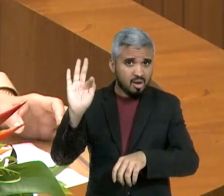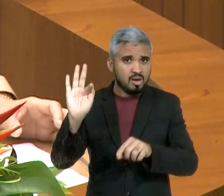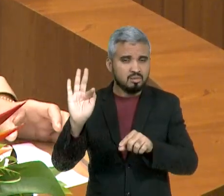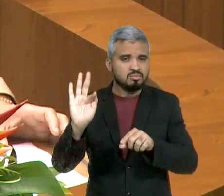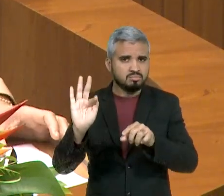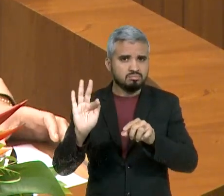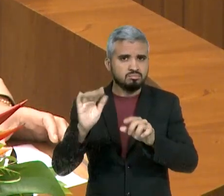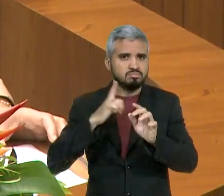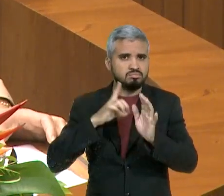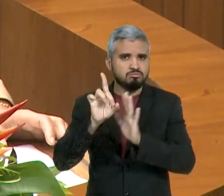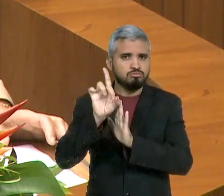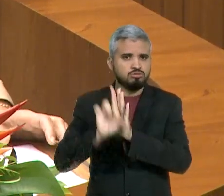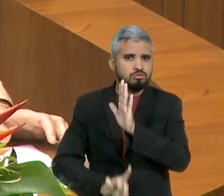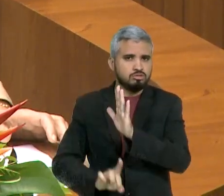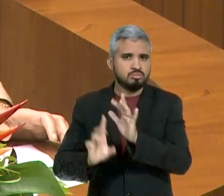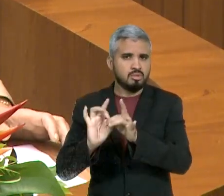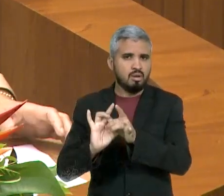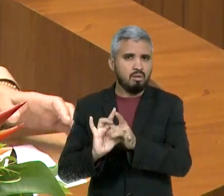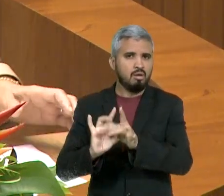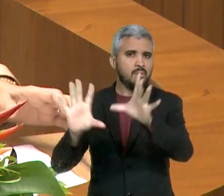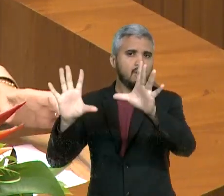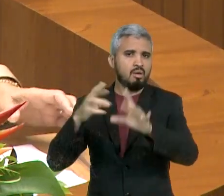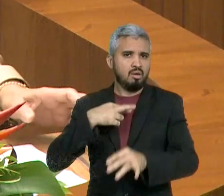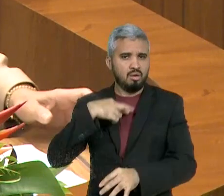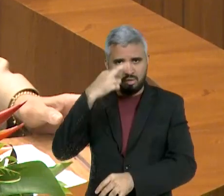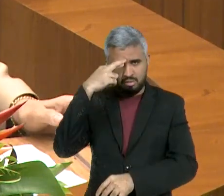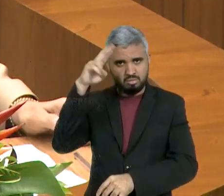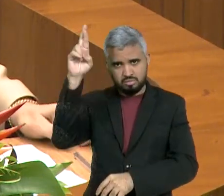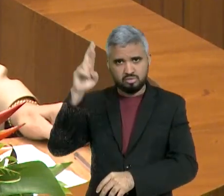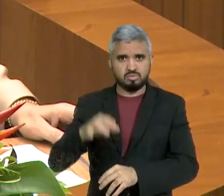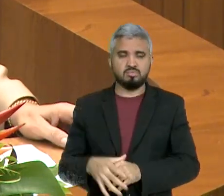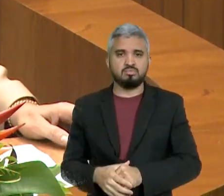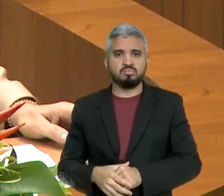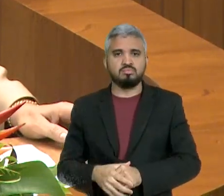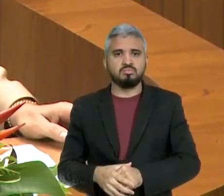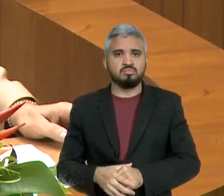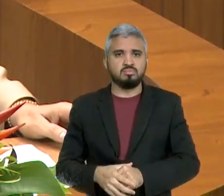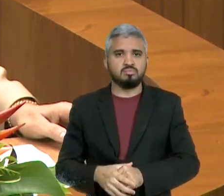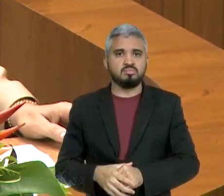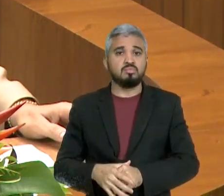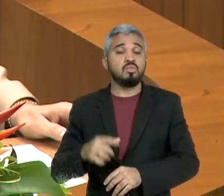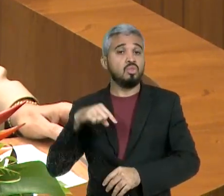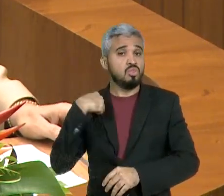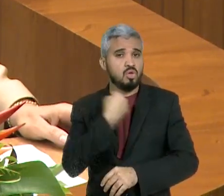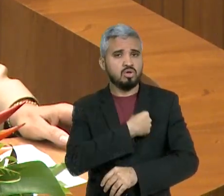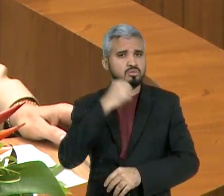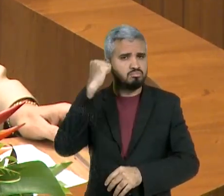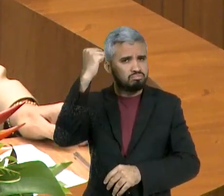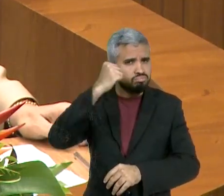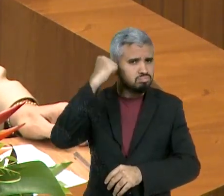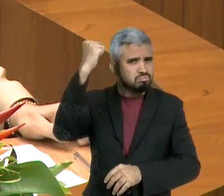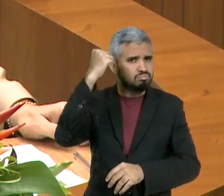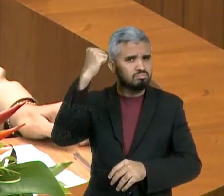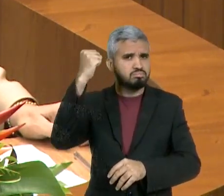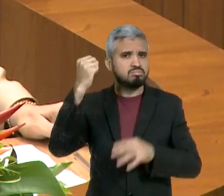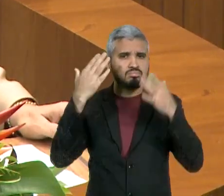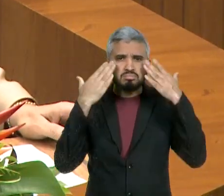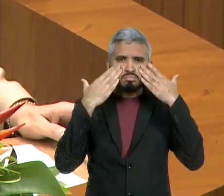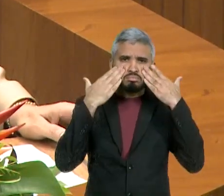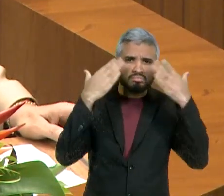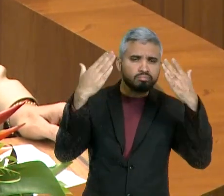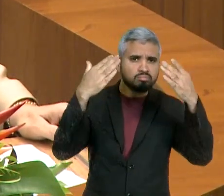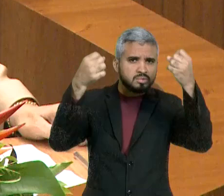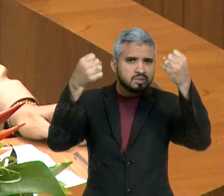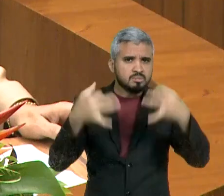liberdade religiosa, nós deixaremos bem claro e gritaremos alto o que é abominação